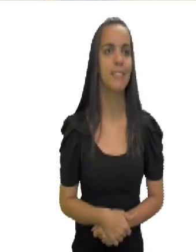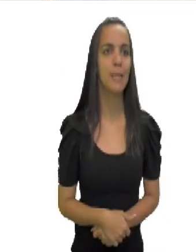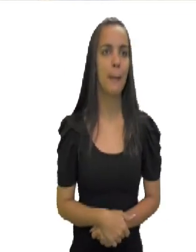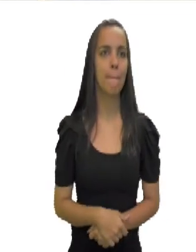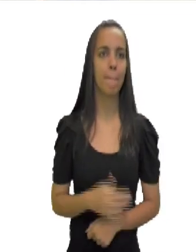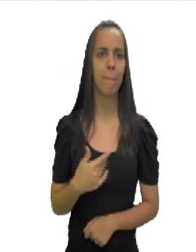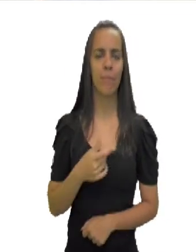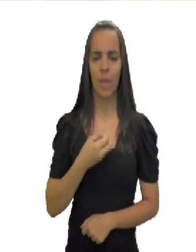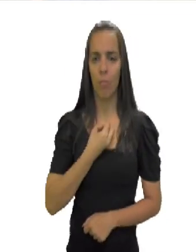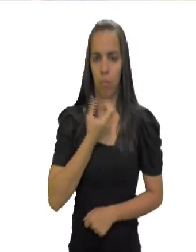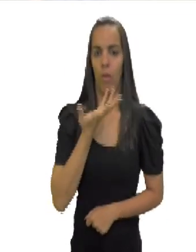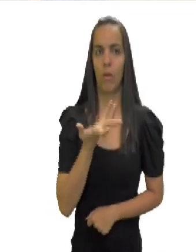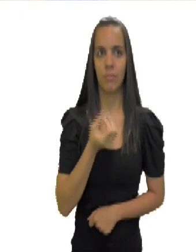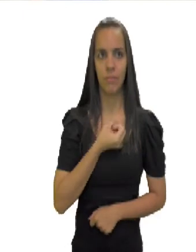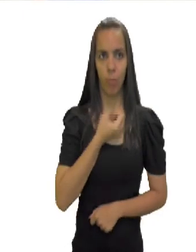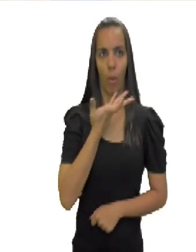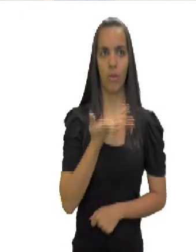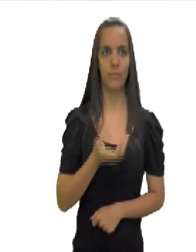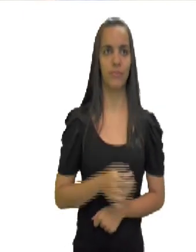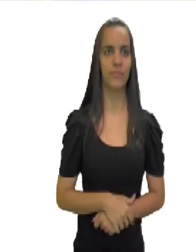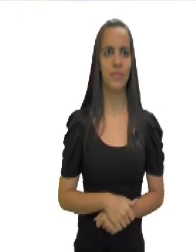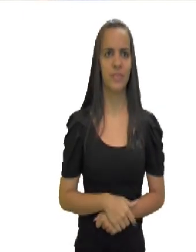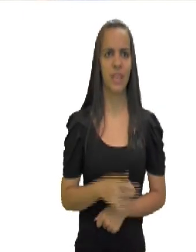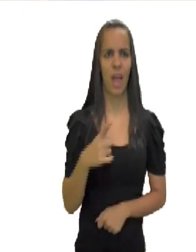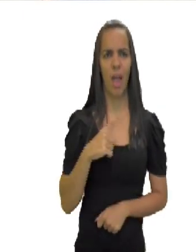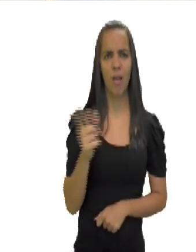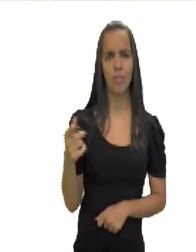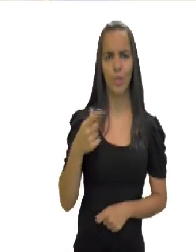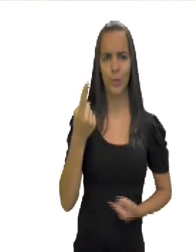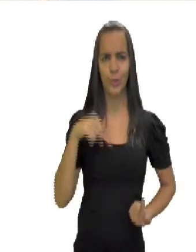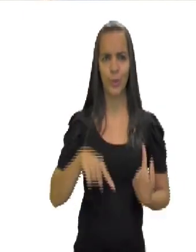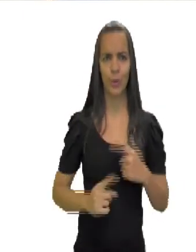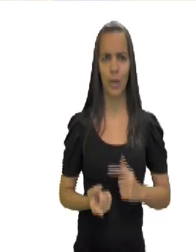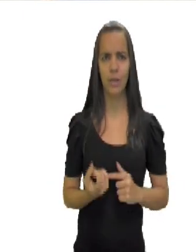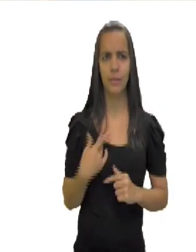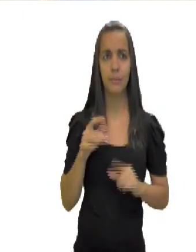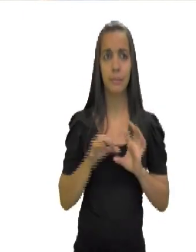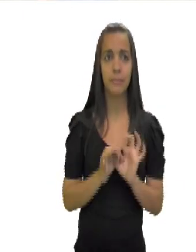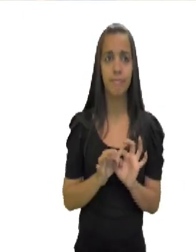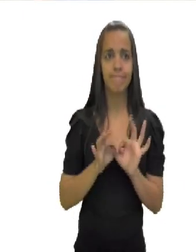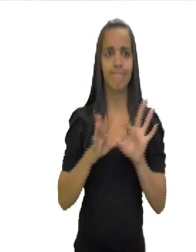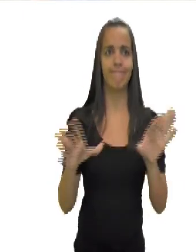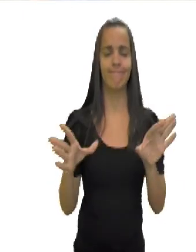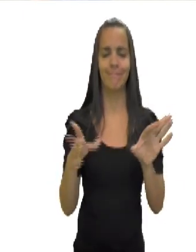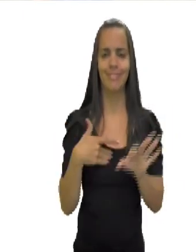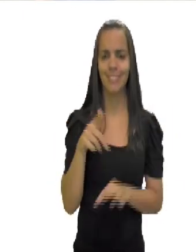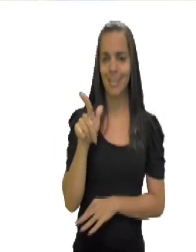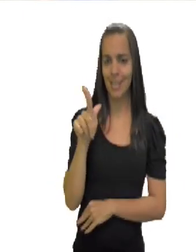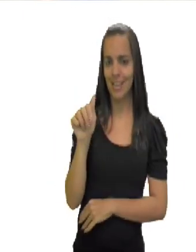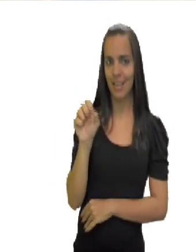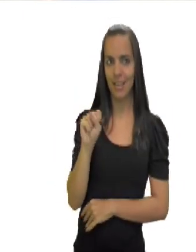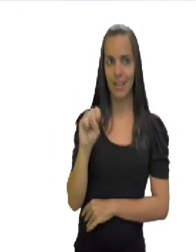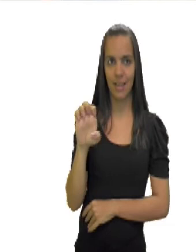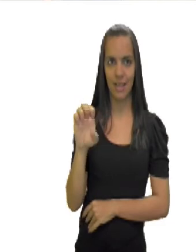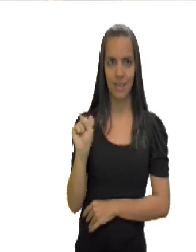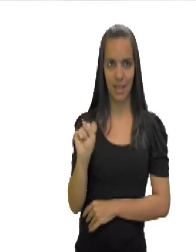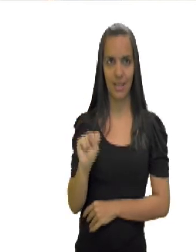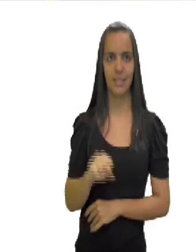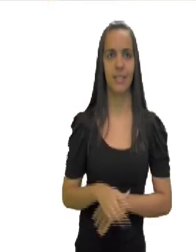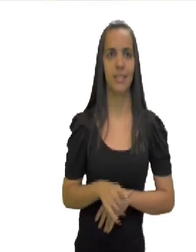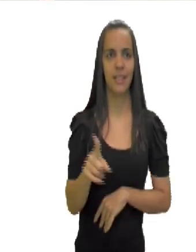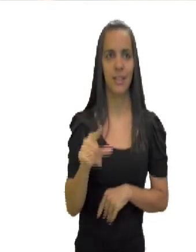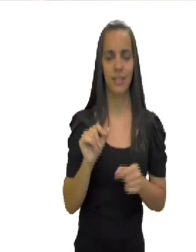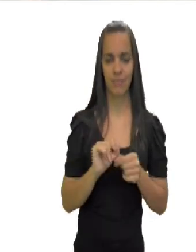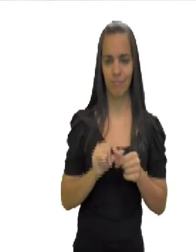Arroto é um dos jeitos que o organismo encontra para liberar o excesso de gases que você